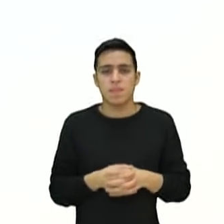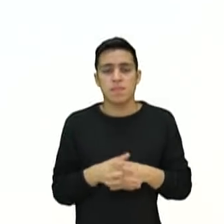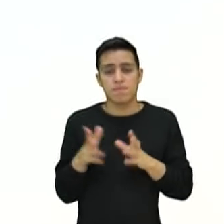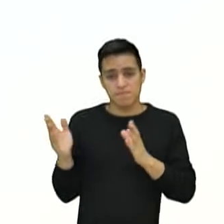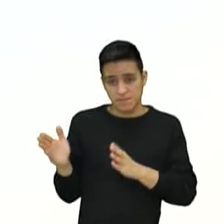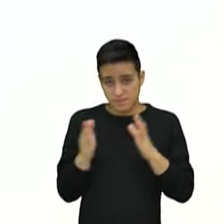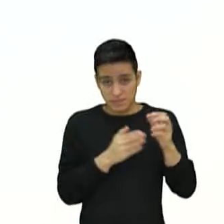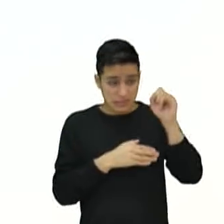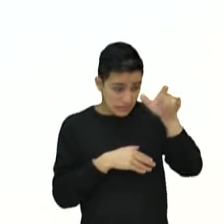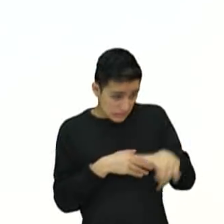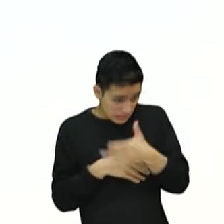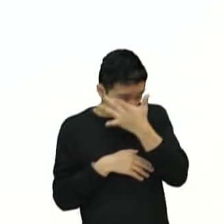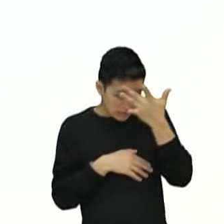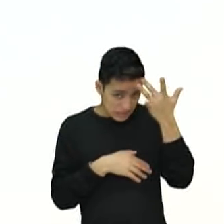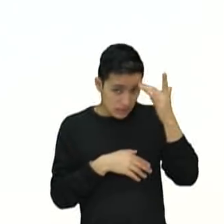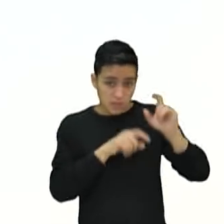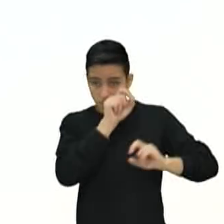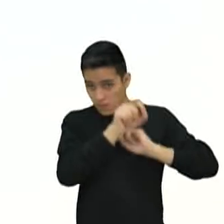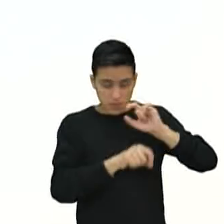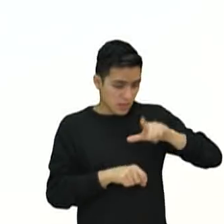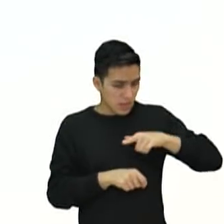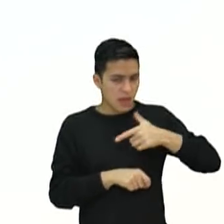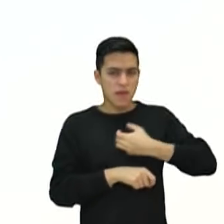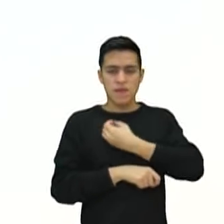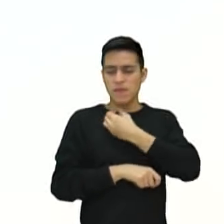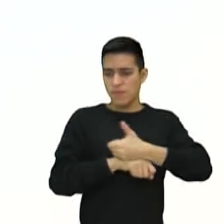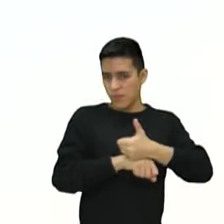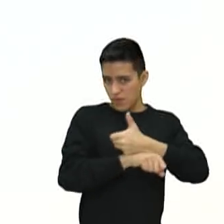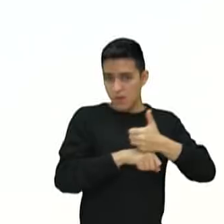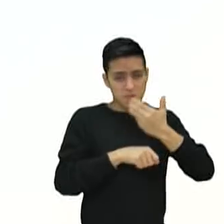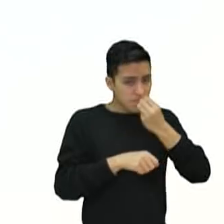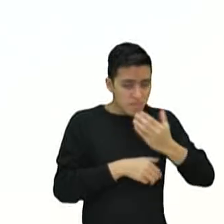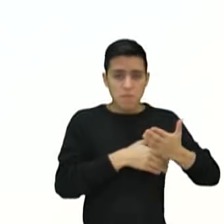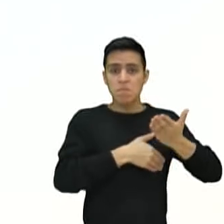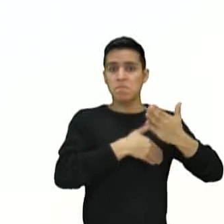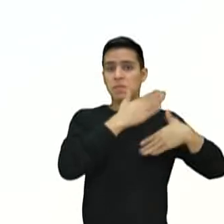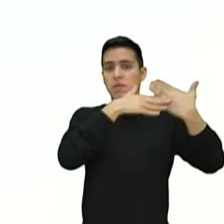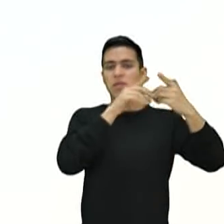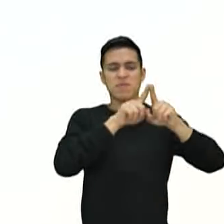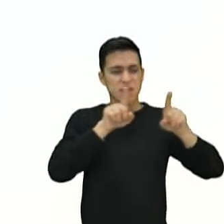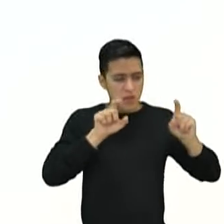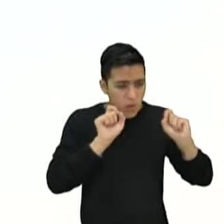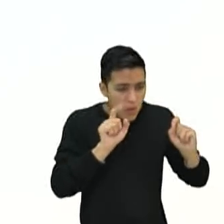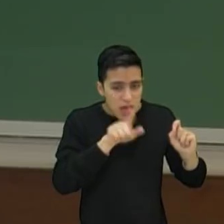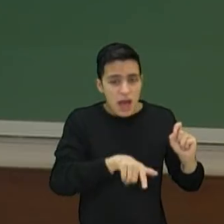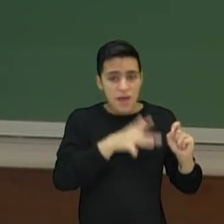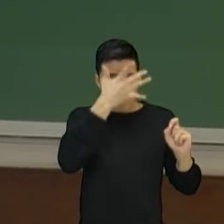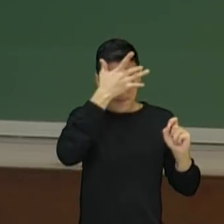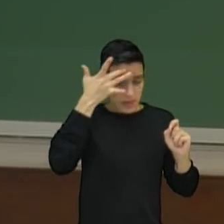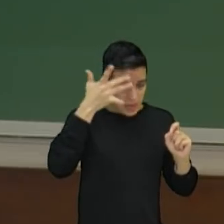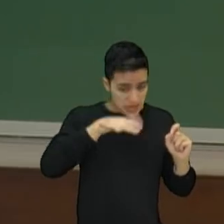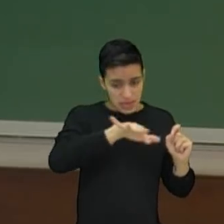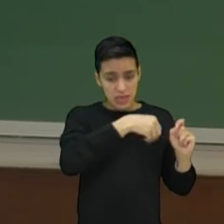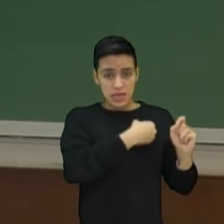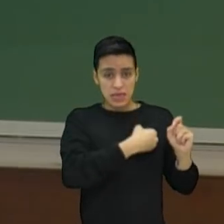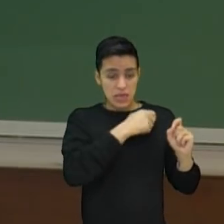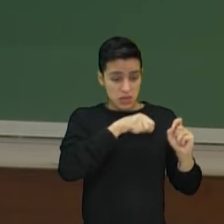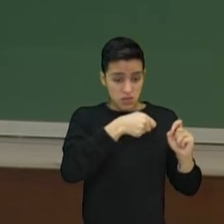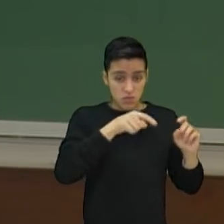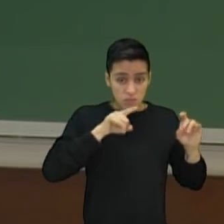alguém na vida está ligado muitas vezes a ter uma profissão e ser bem sucedido nela, mas será que alguém na vida é somente